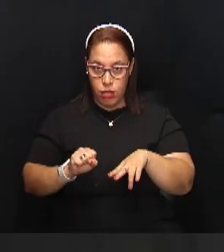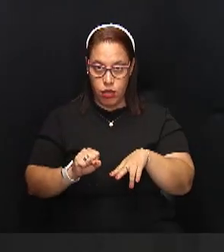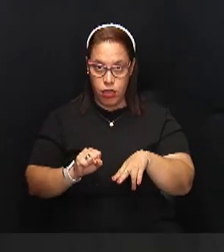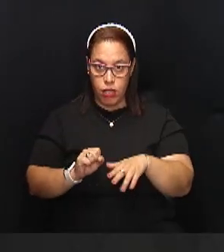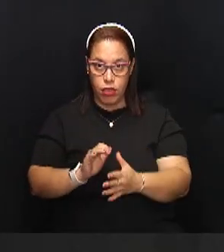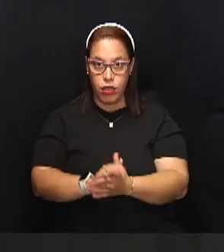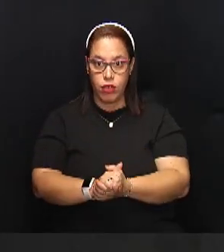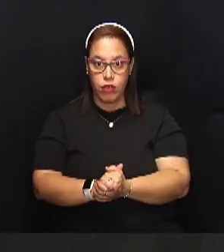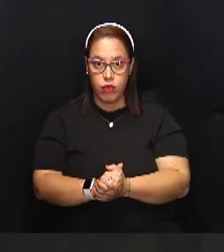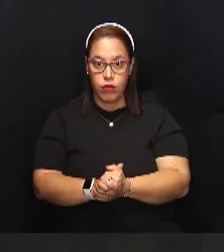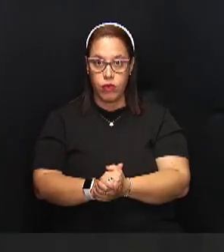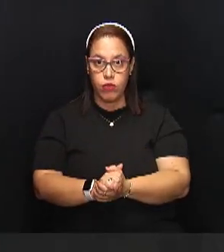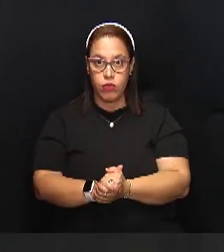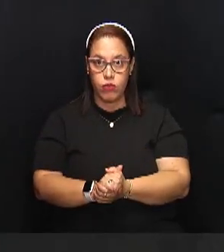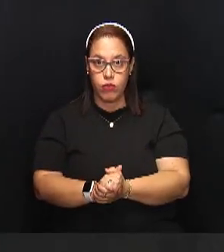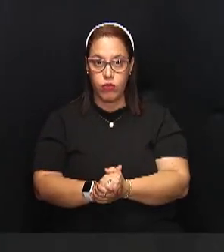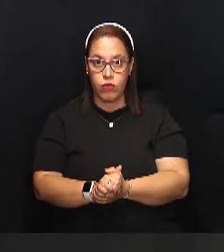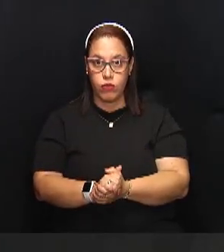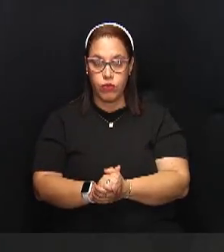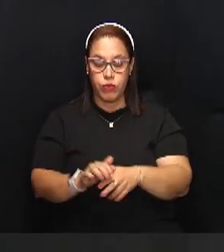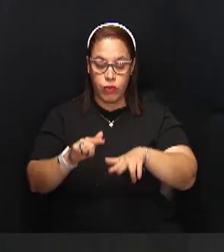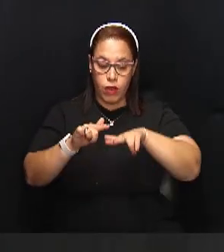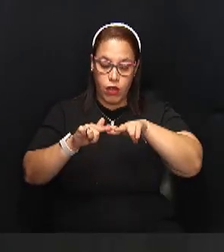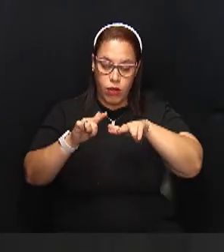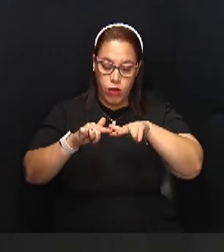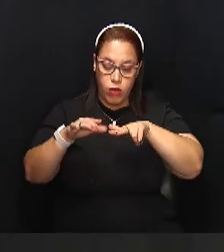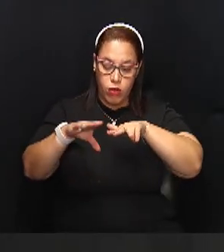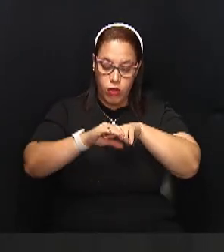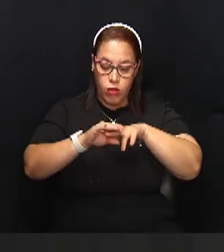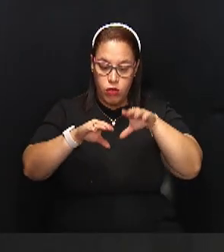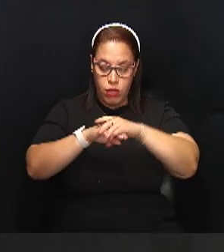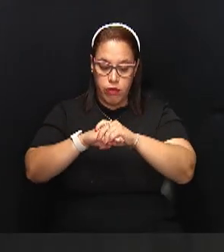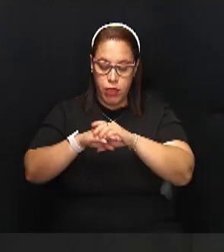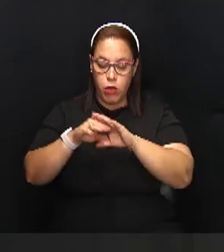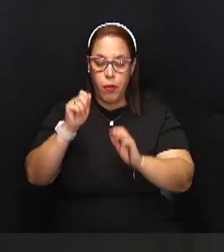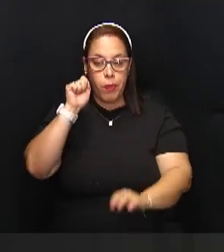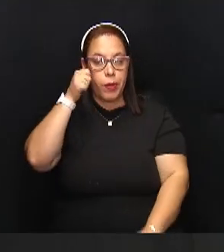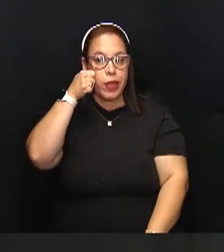pro Delavé e um sapato preto. Então estou